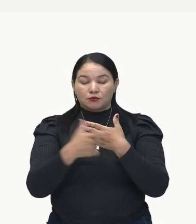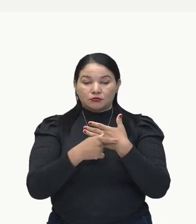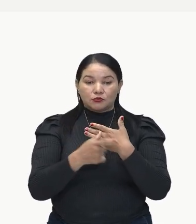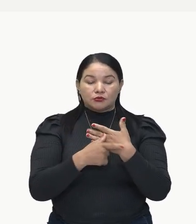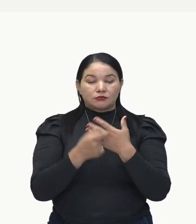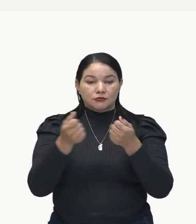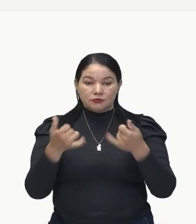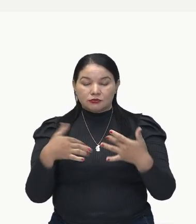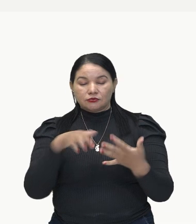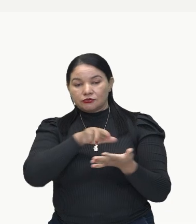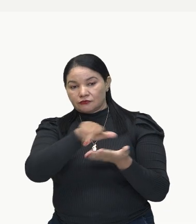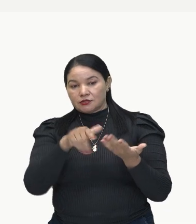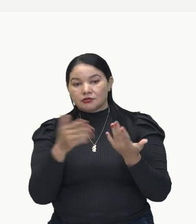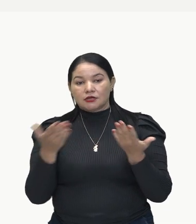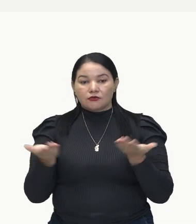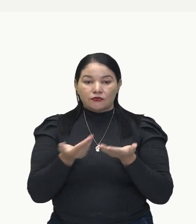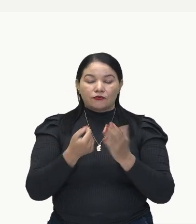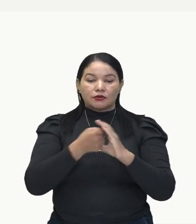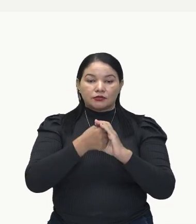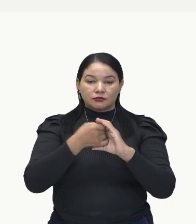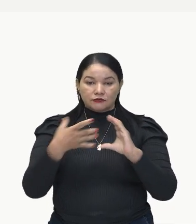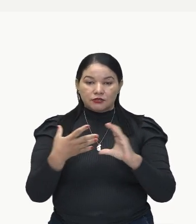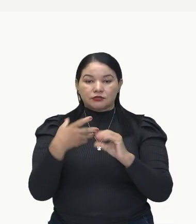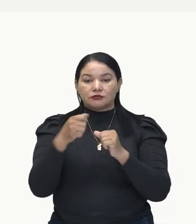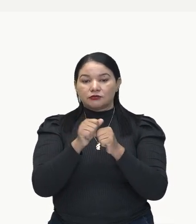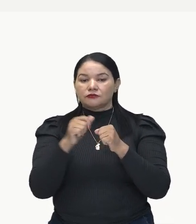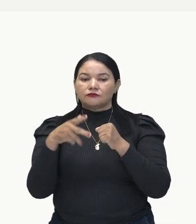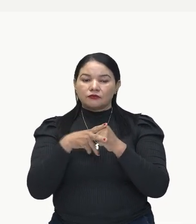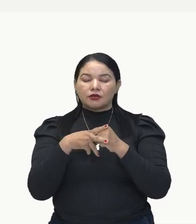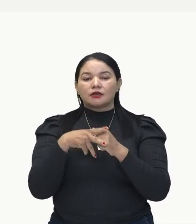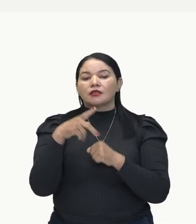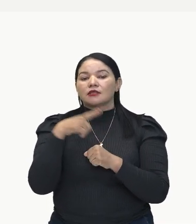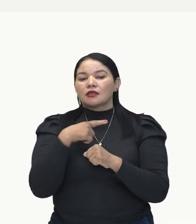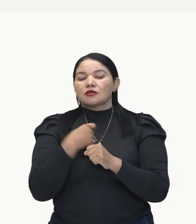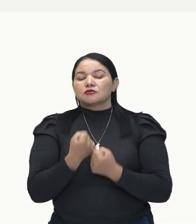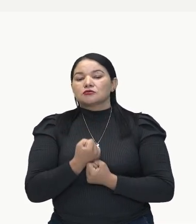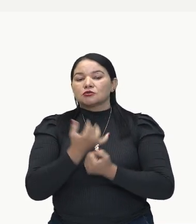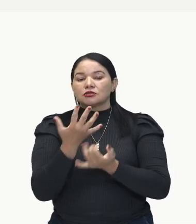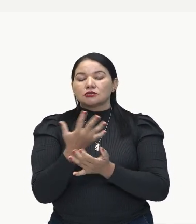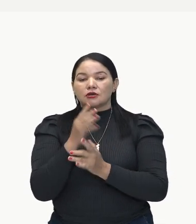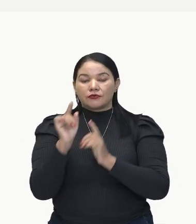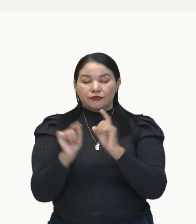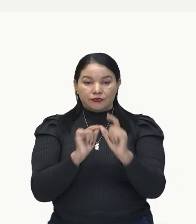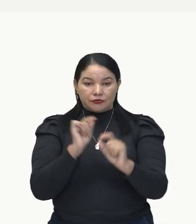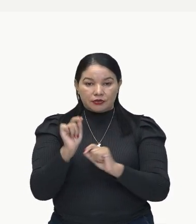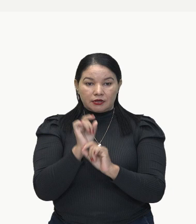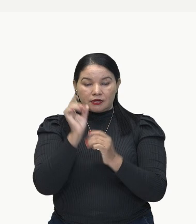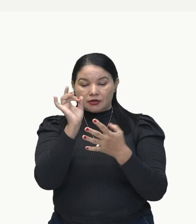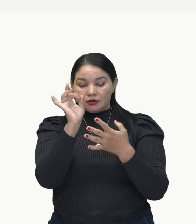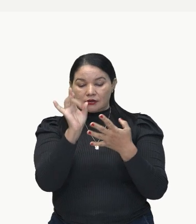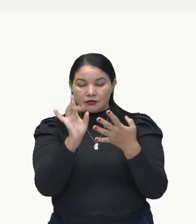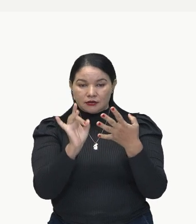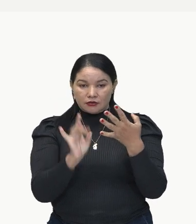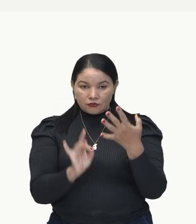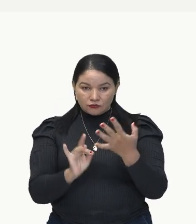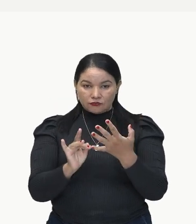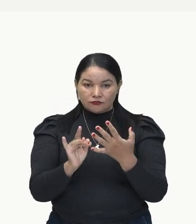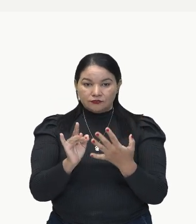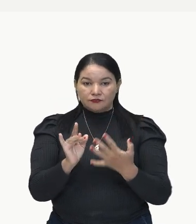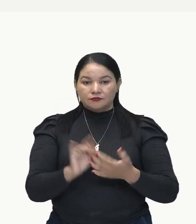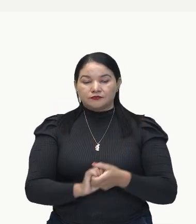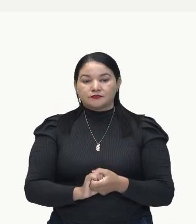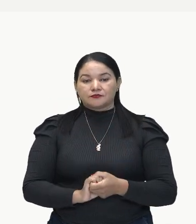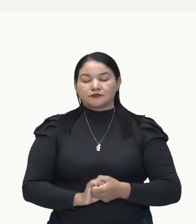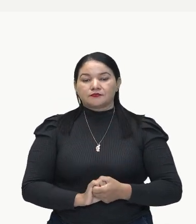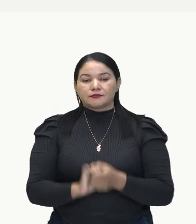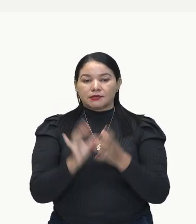E a gente tem a classificação dos nossos advérbios, o que eles podem expressar, a gente vai ver cada um deles de forma